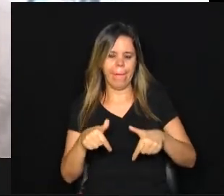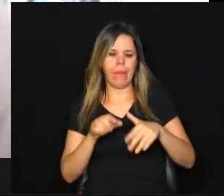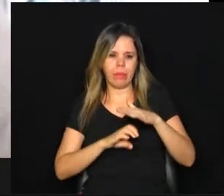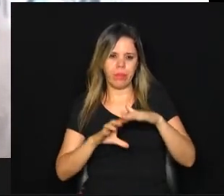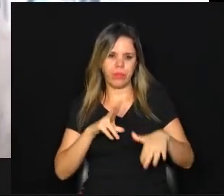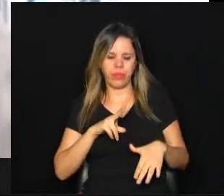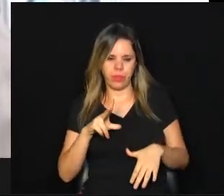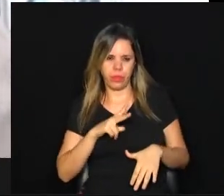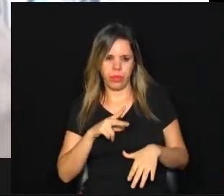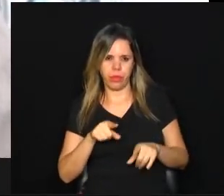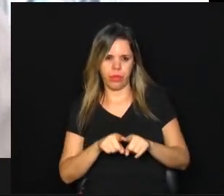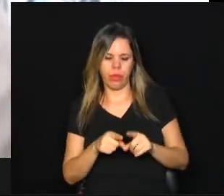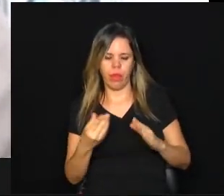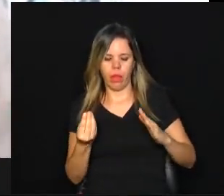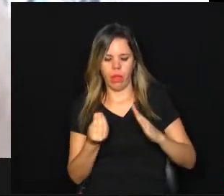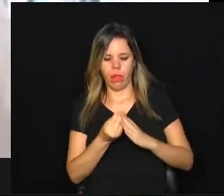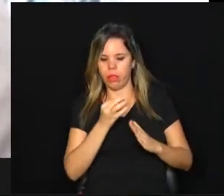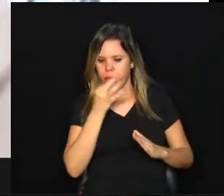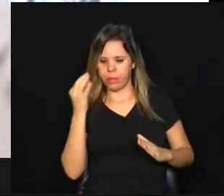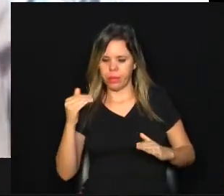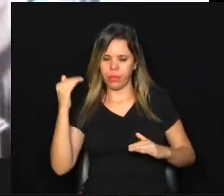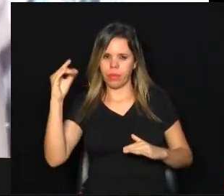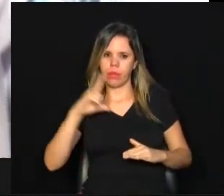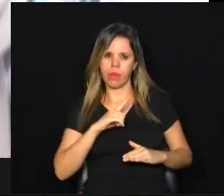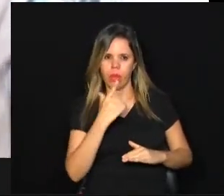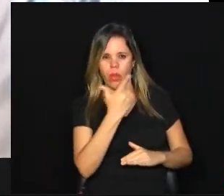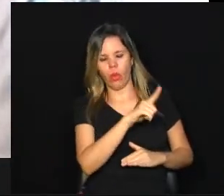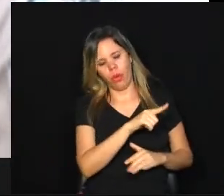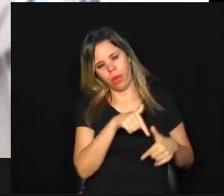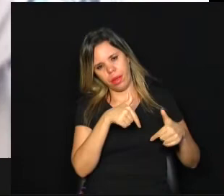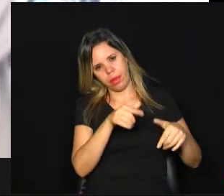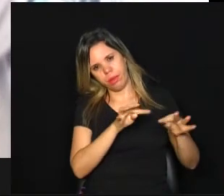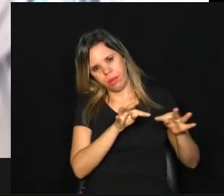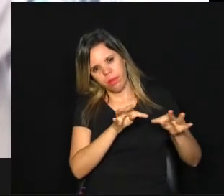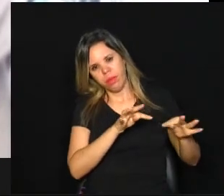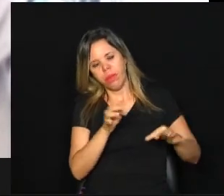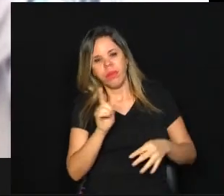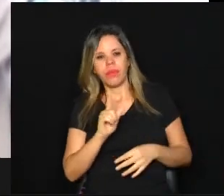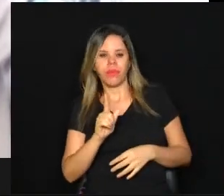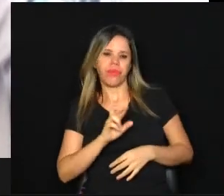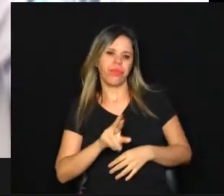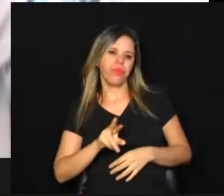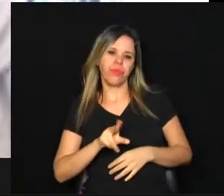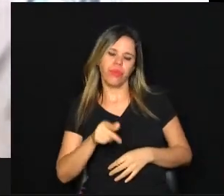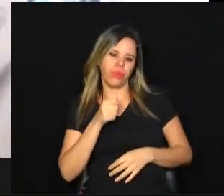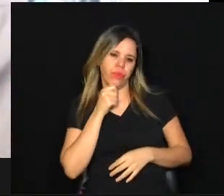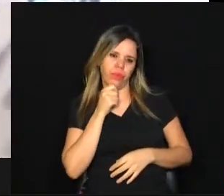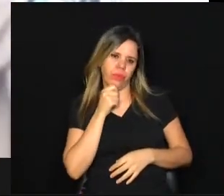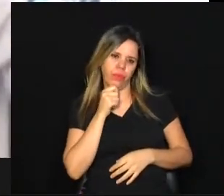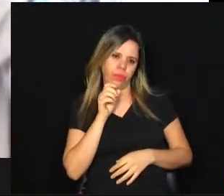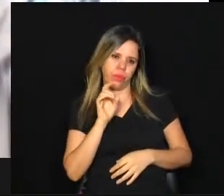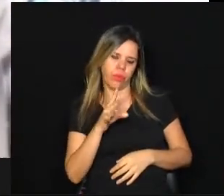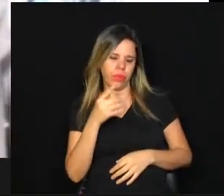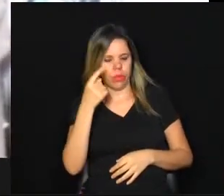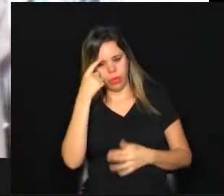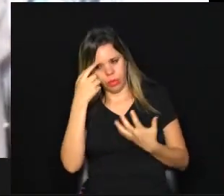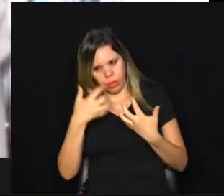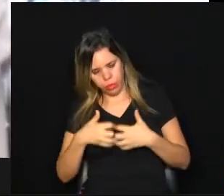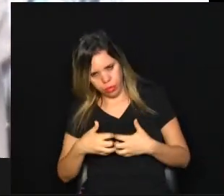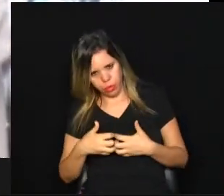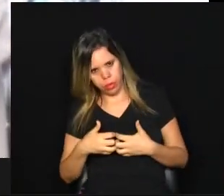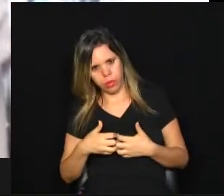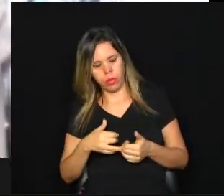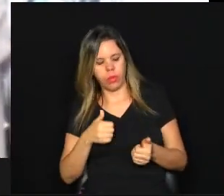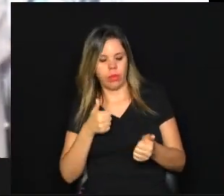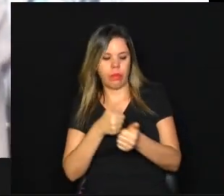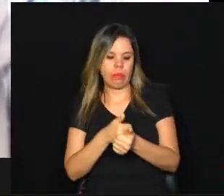da excelência da Sanasa, pode abrir outras frentes, mas claro que não é uma questão aqui para a gente pensar isso no curto